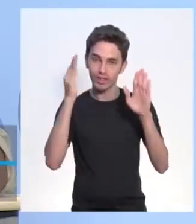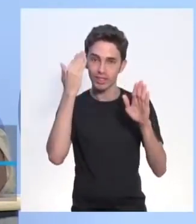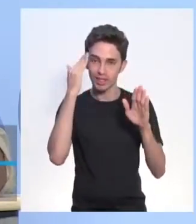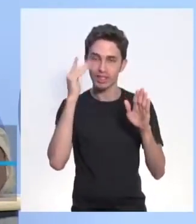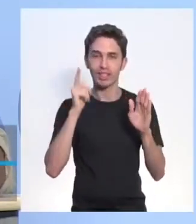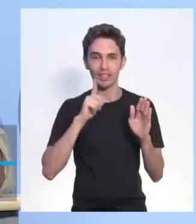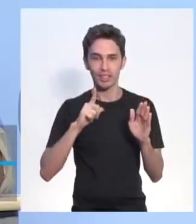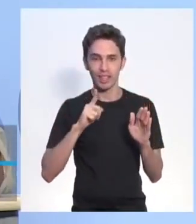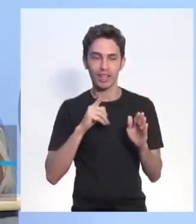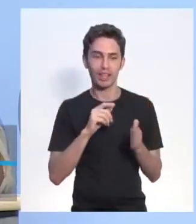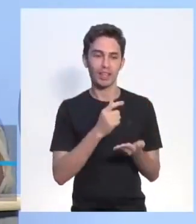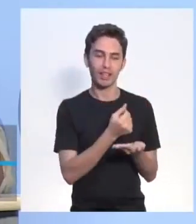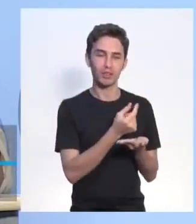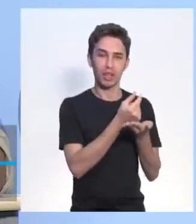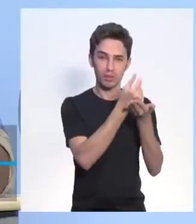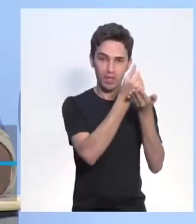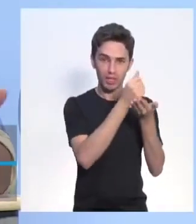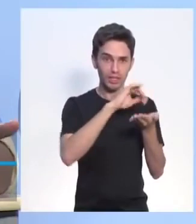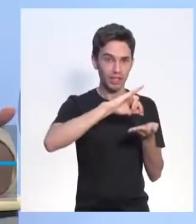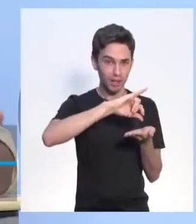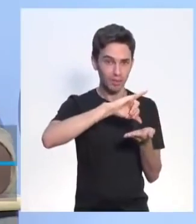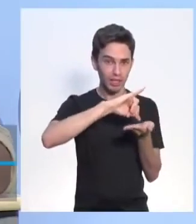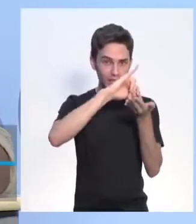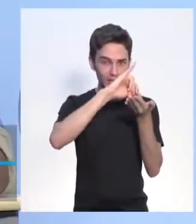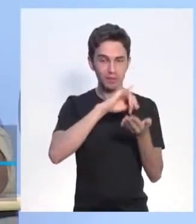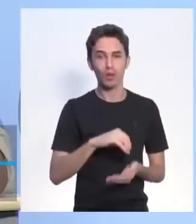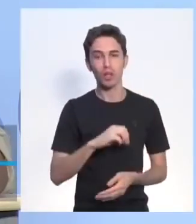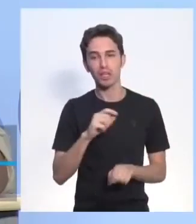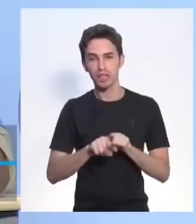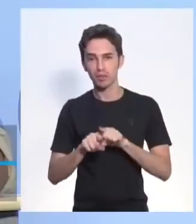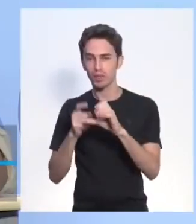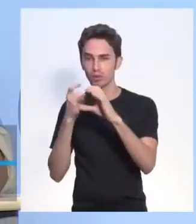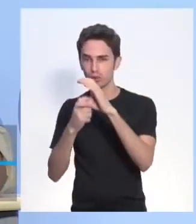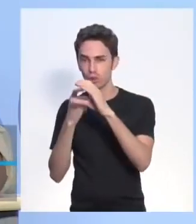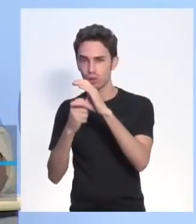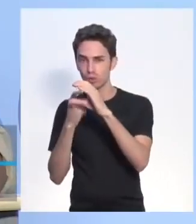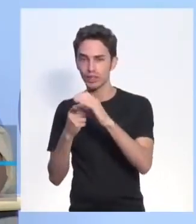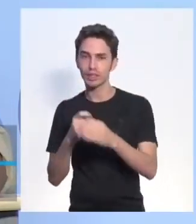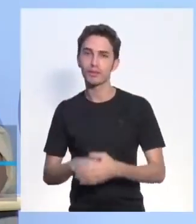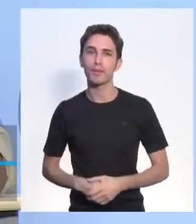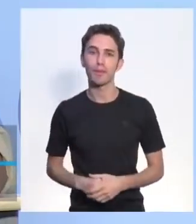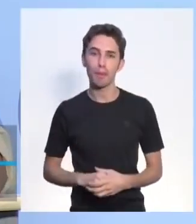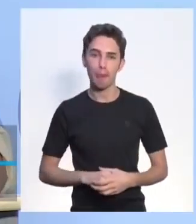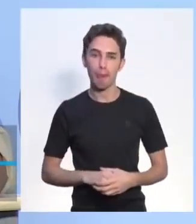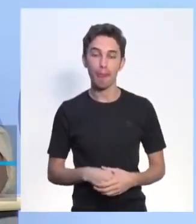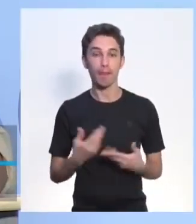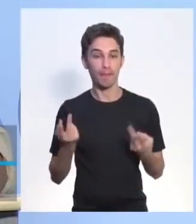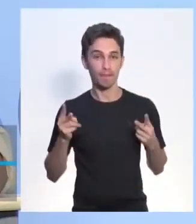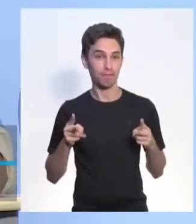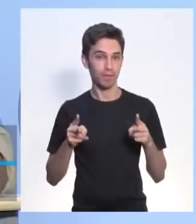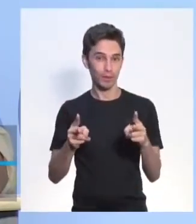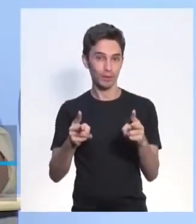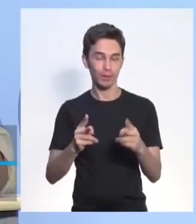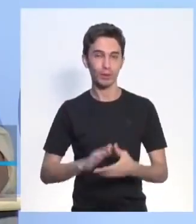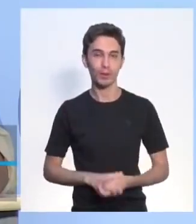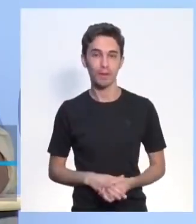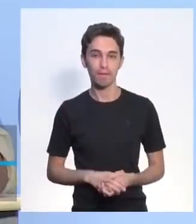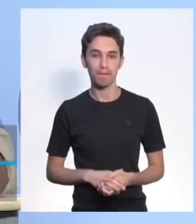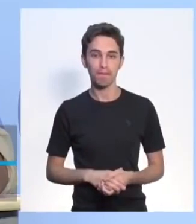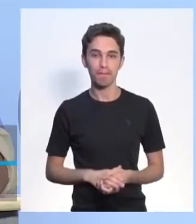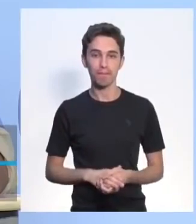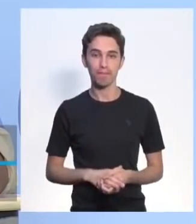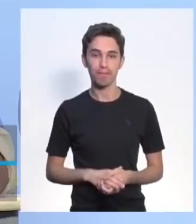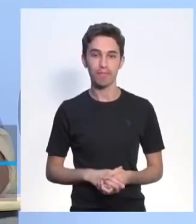diferença entre capitalismo e comunismo. Legal? Vamos então dar continuidade à nossa